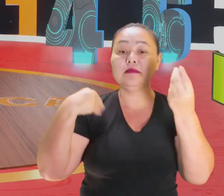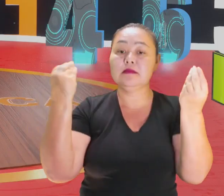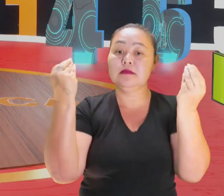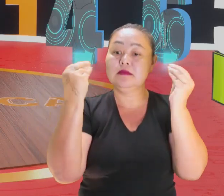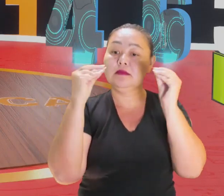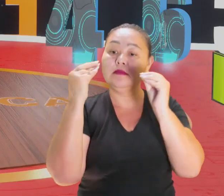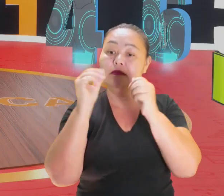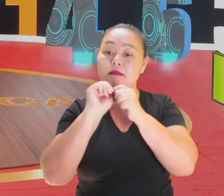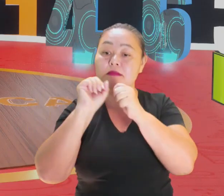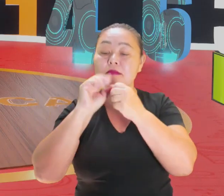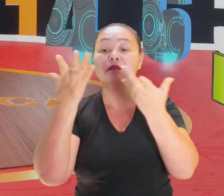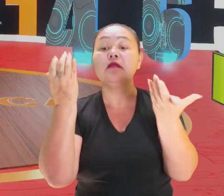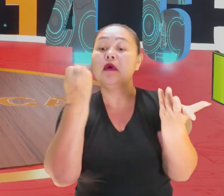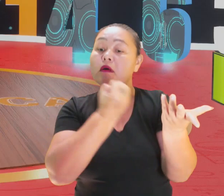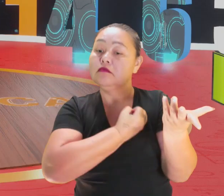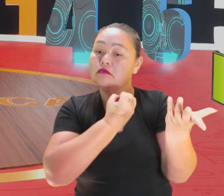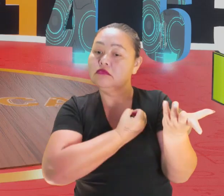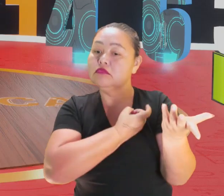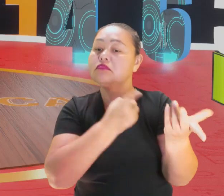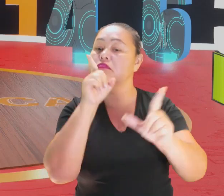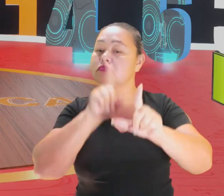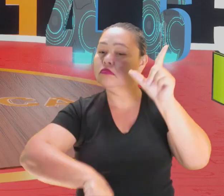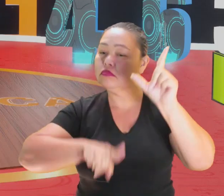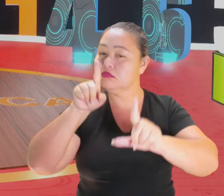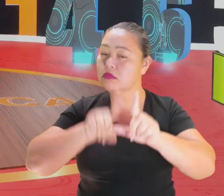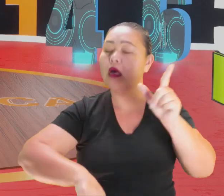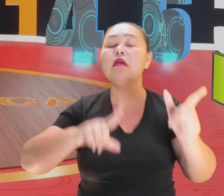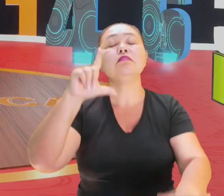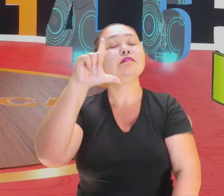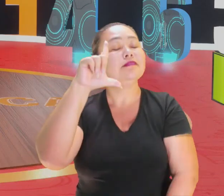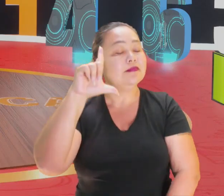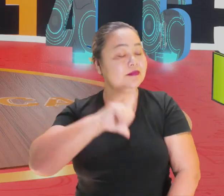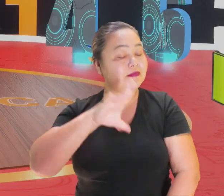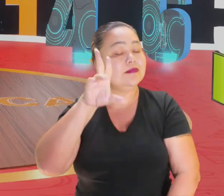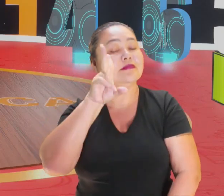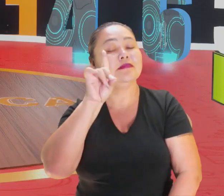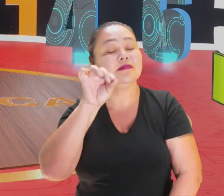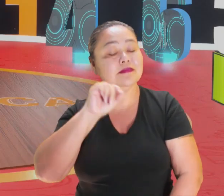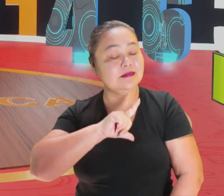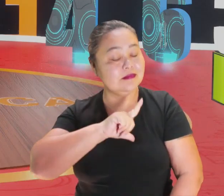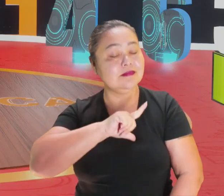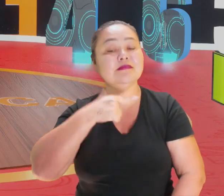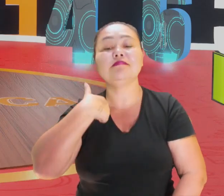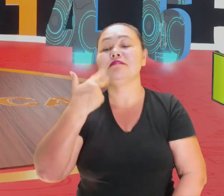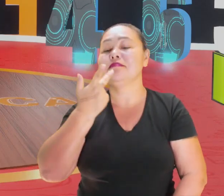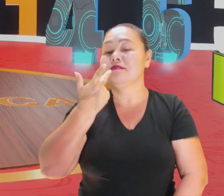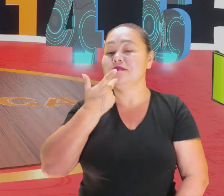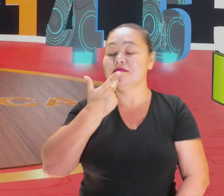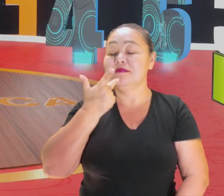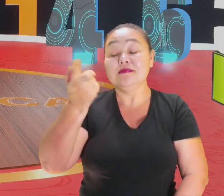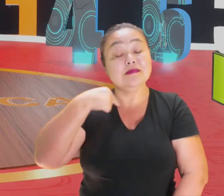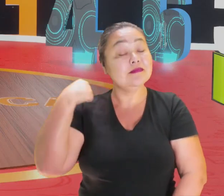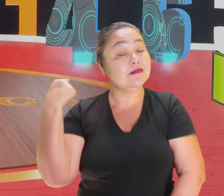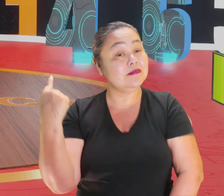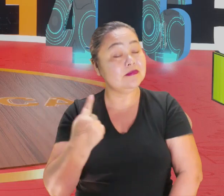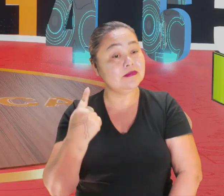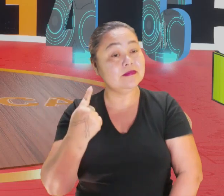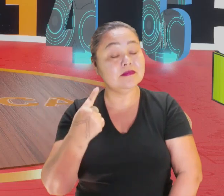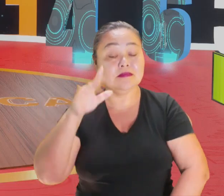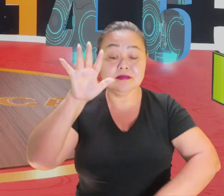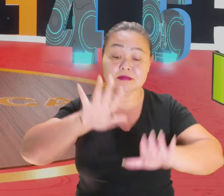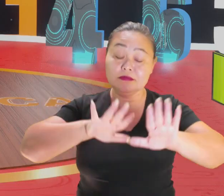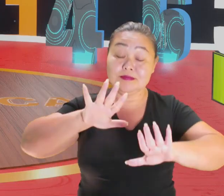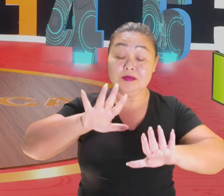expressões algébricas. É dia de se expressar, então. Hoje é aquele dia que nós vamos tirar